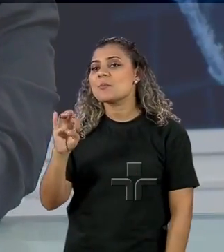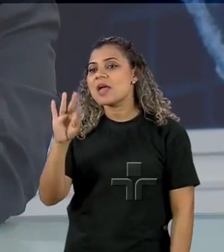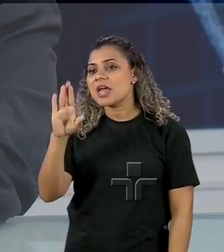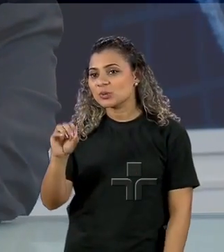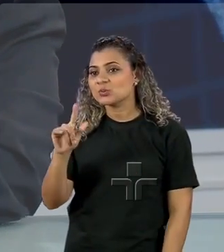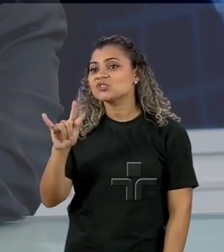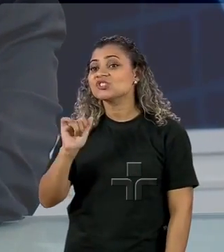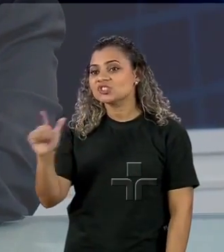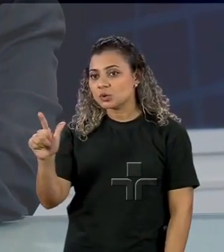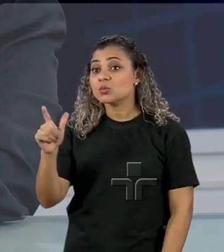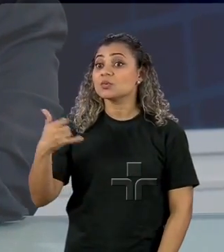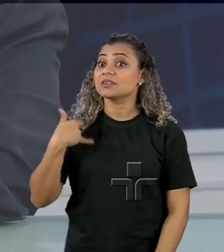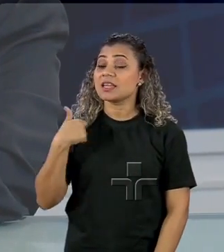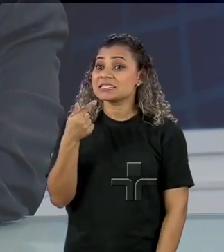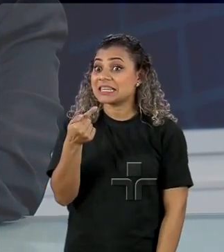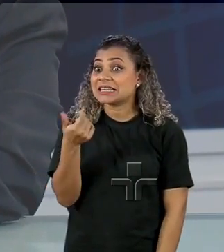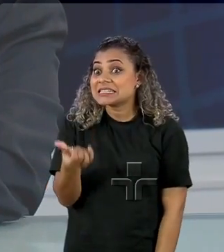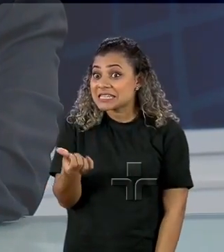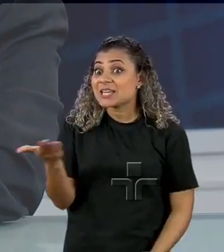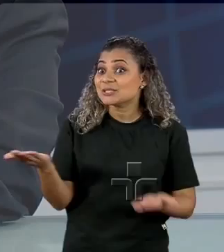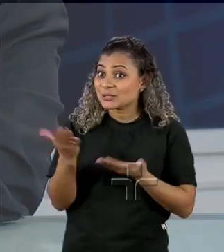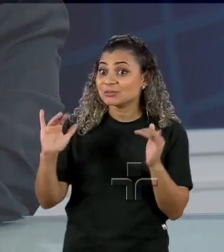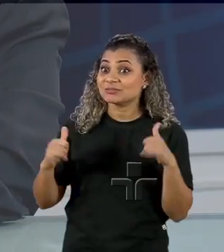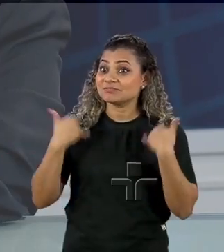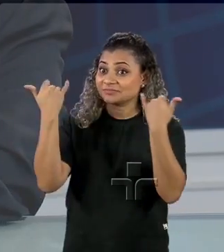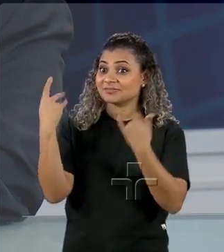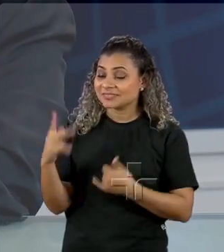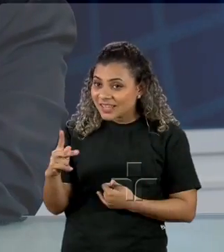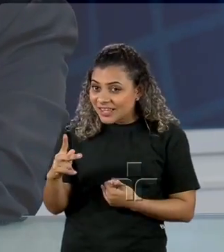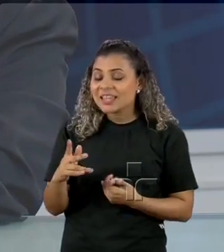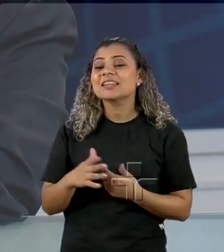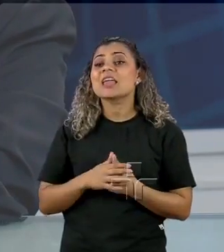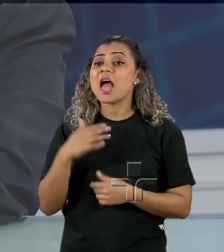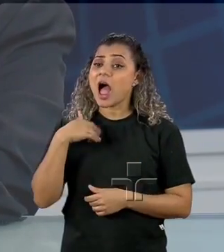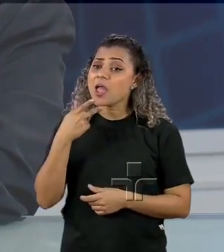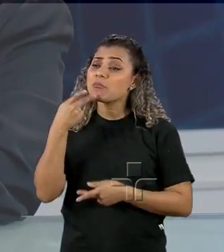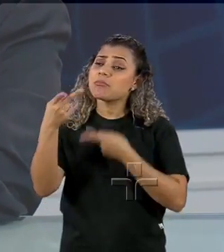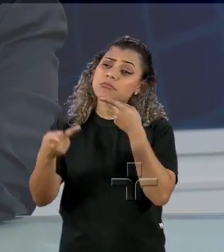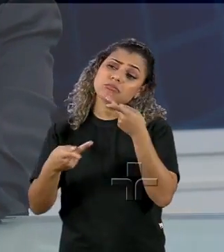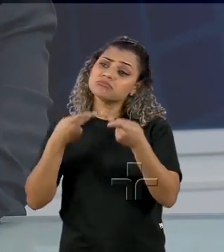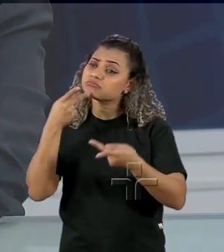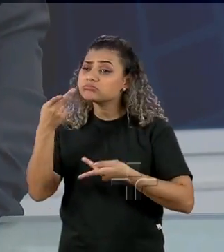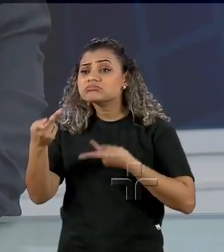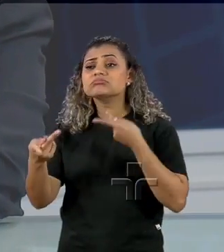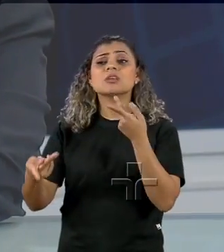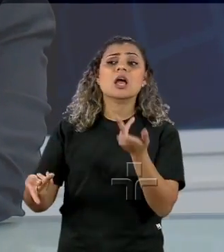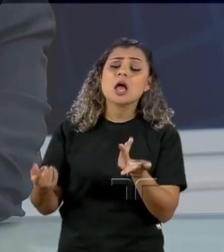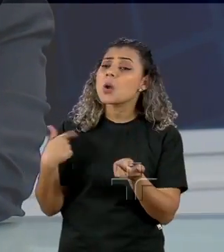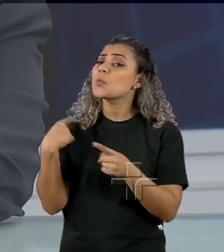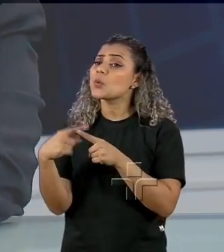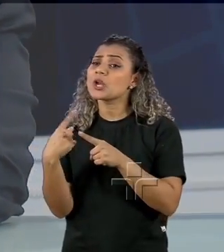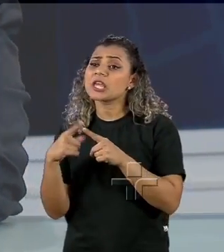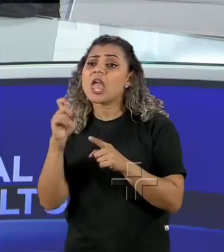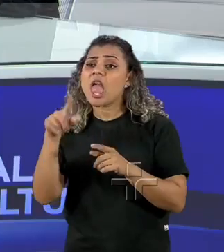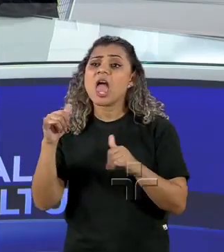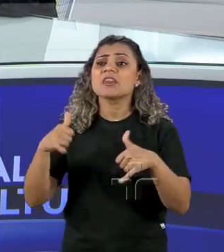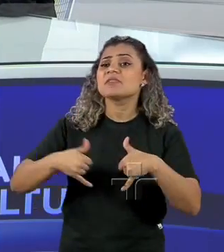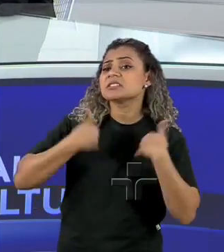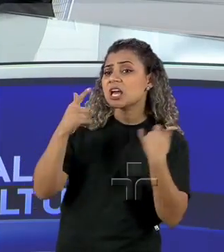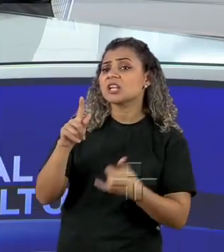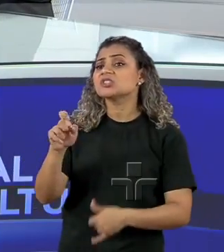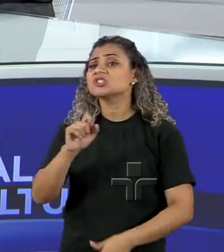hoje, exatamente, faz 76 anos hoje Gilberto Gil. E eu, ao falar como era uma coisa de fala, eu disse assim, por que aniversário de Gilberto